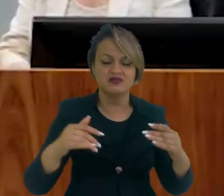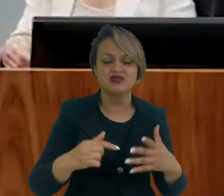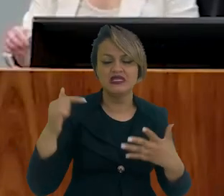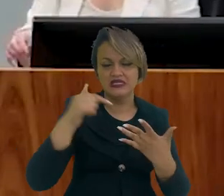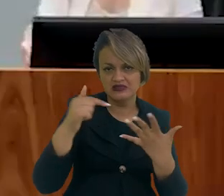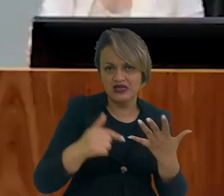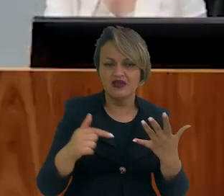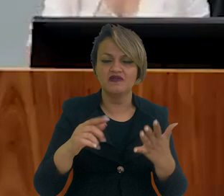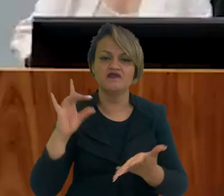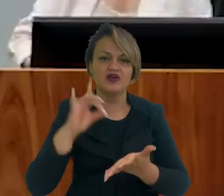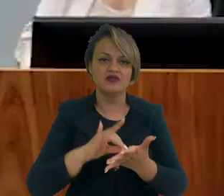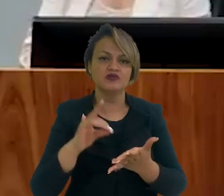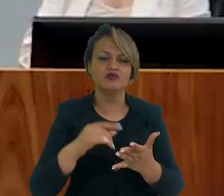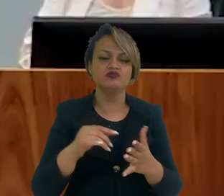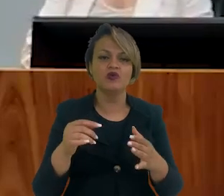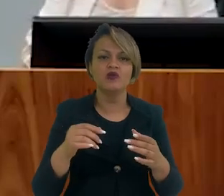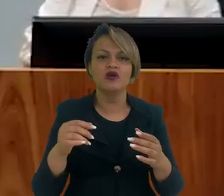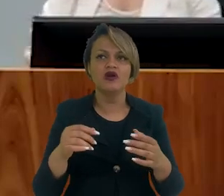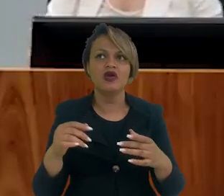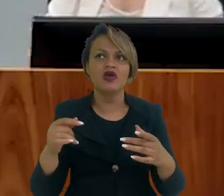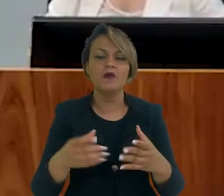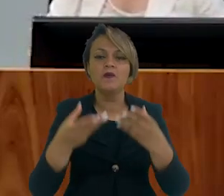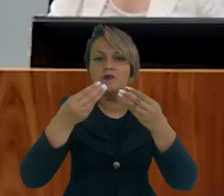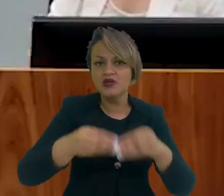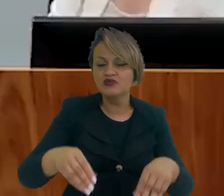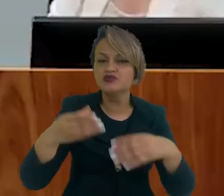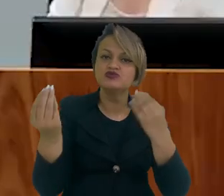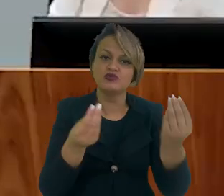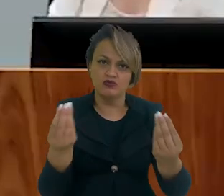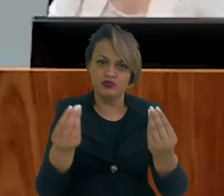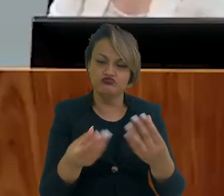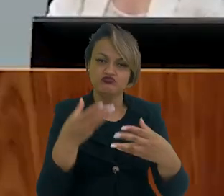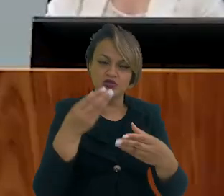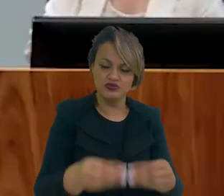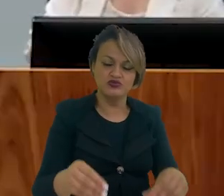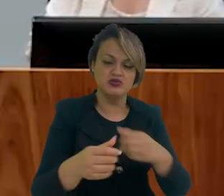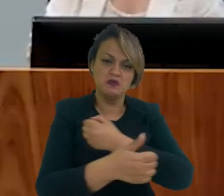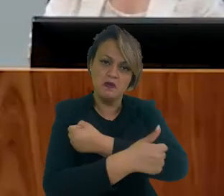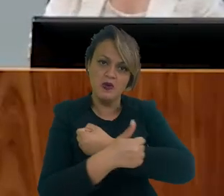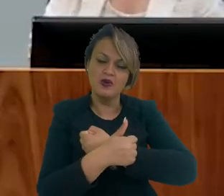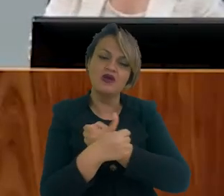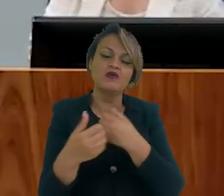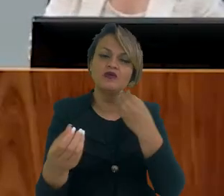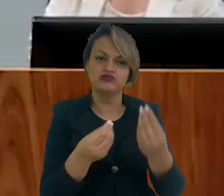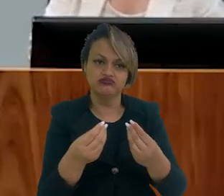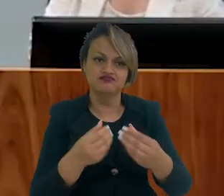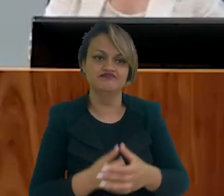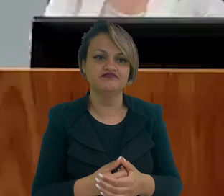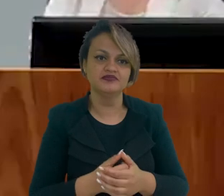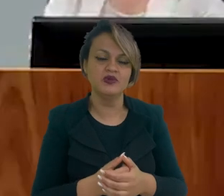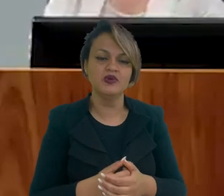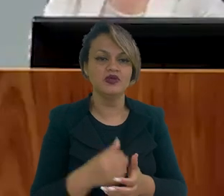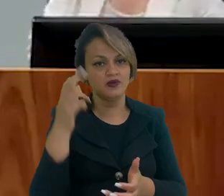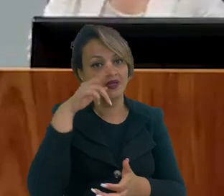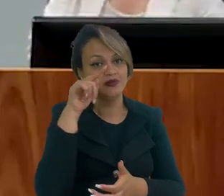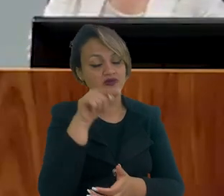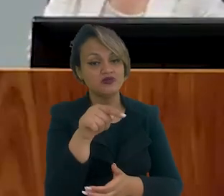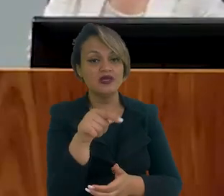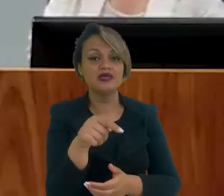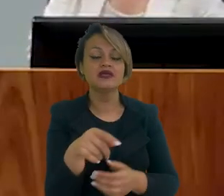primeiro estabelecer não sei de algum por algum critério algum fator a extensão do dano né